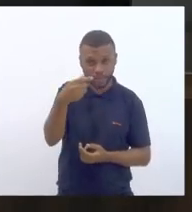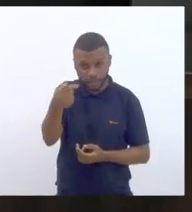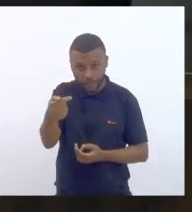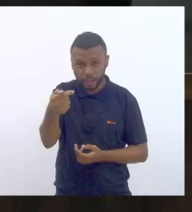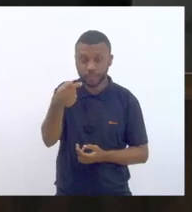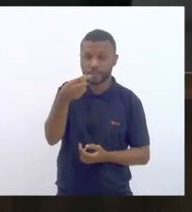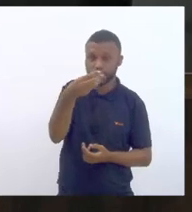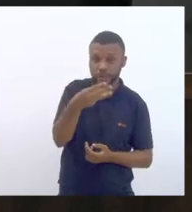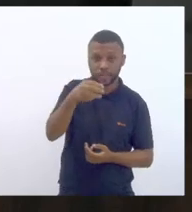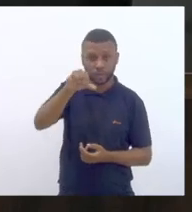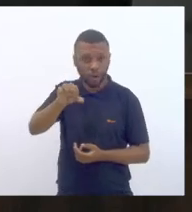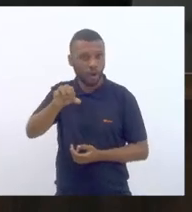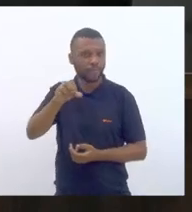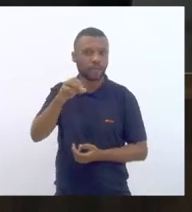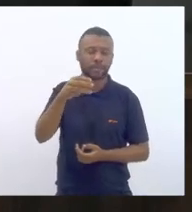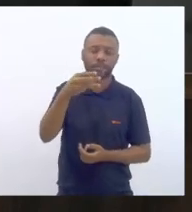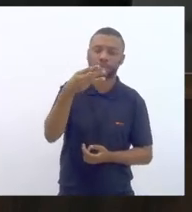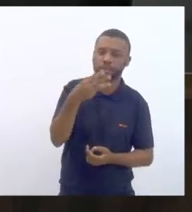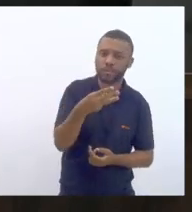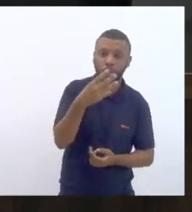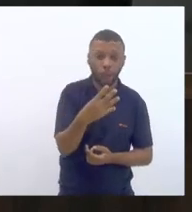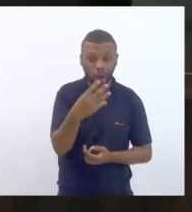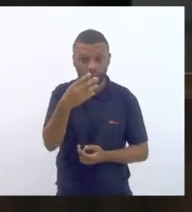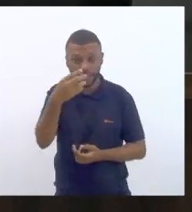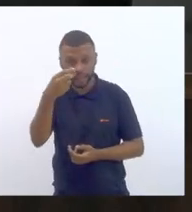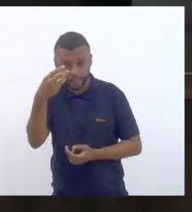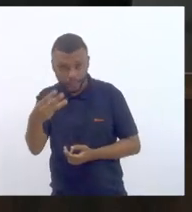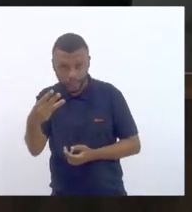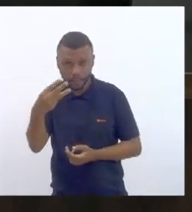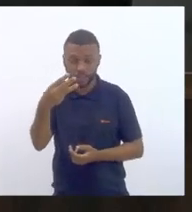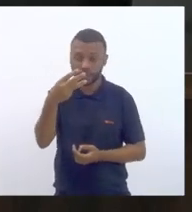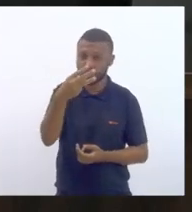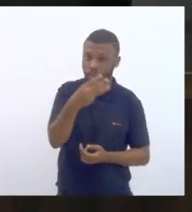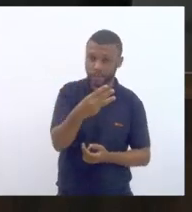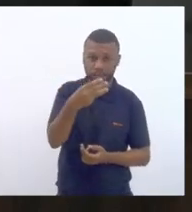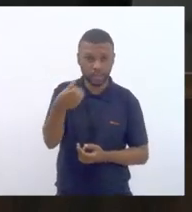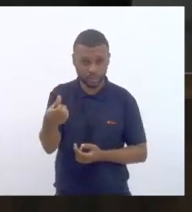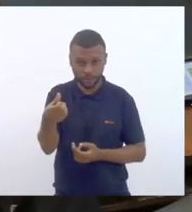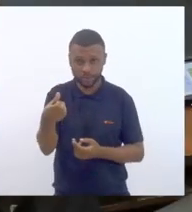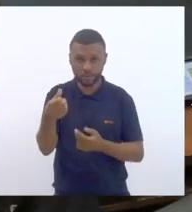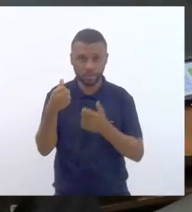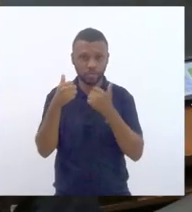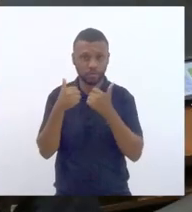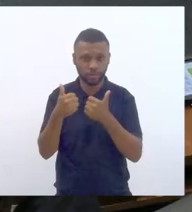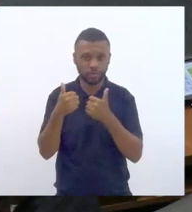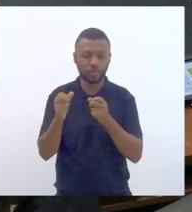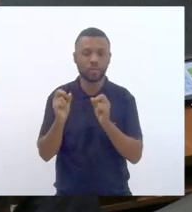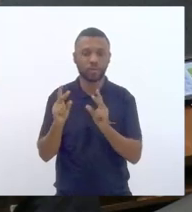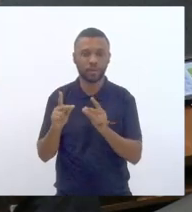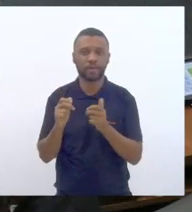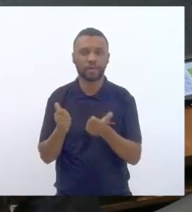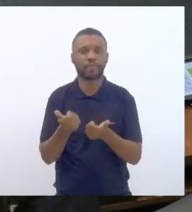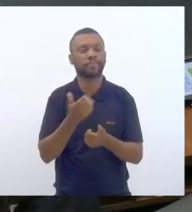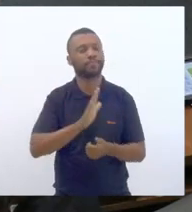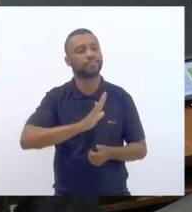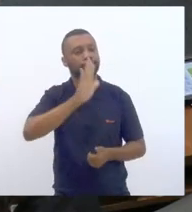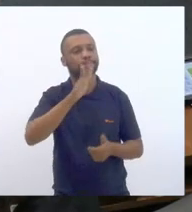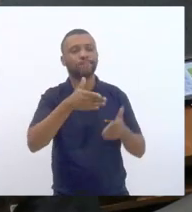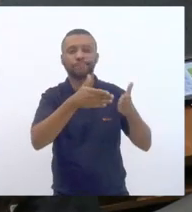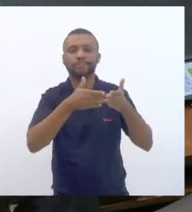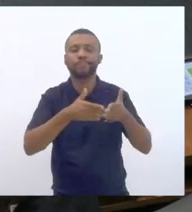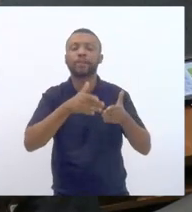37º, 39º, 43º e 46º, ok? Ok, presidente. Eu queria